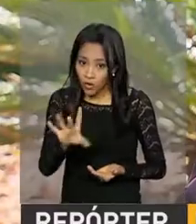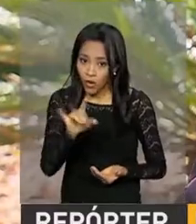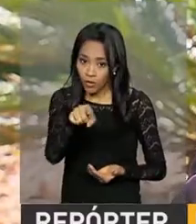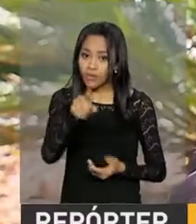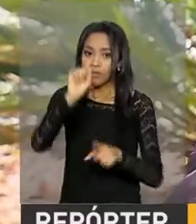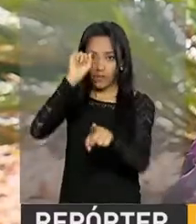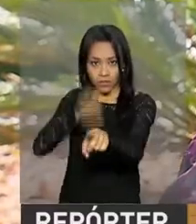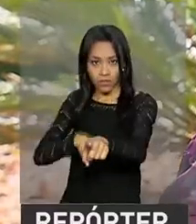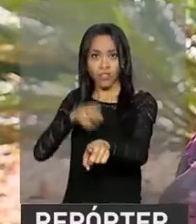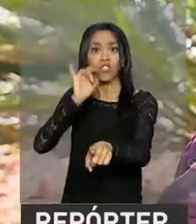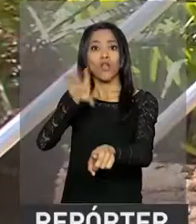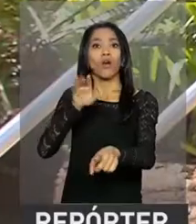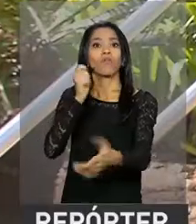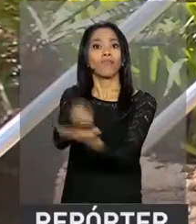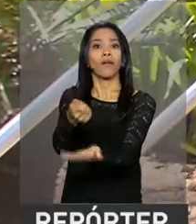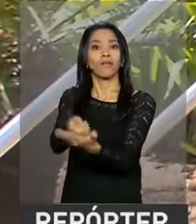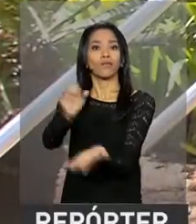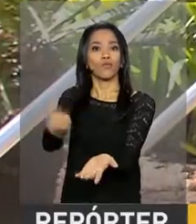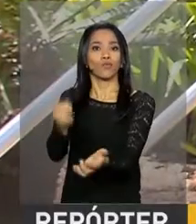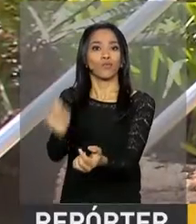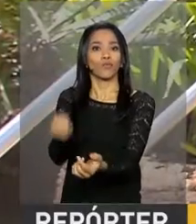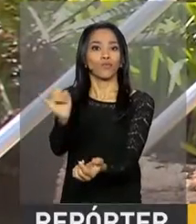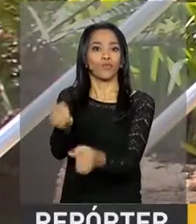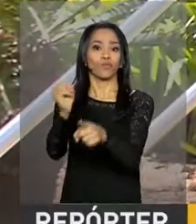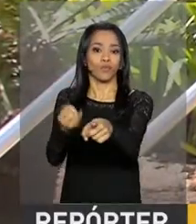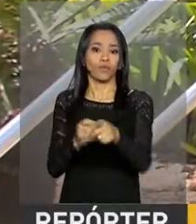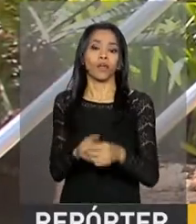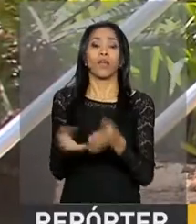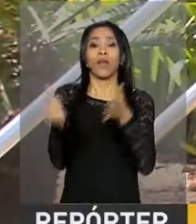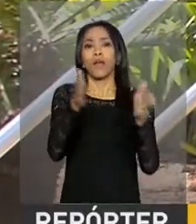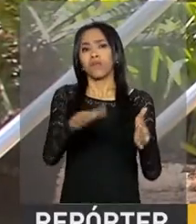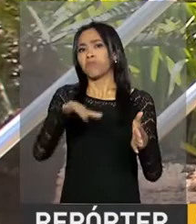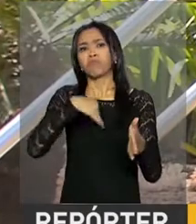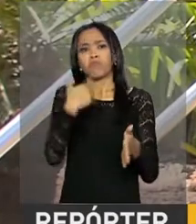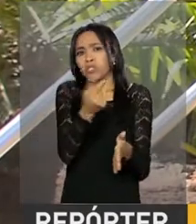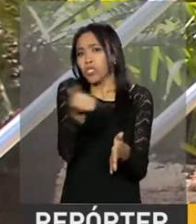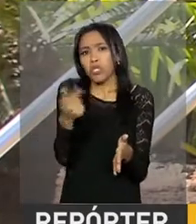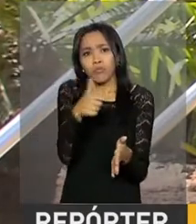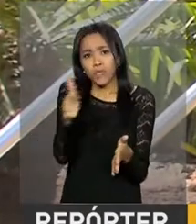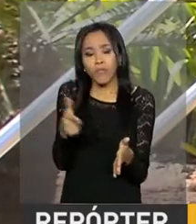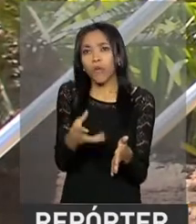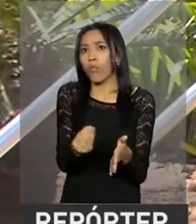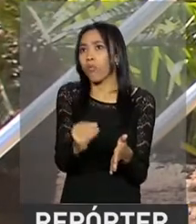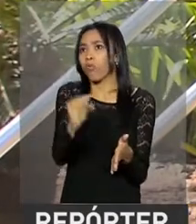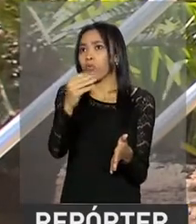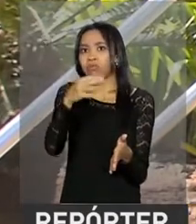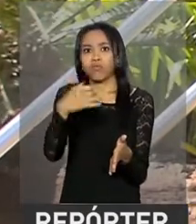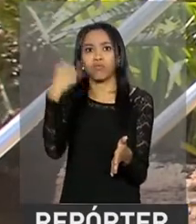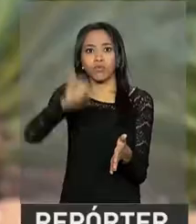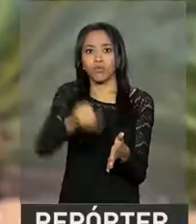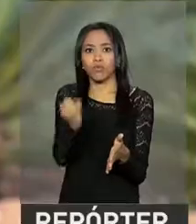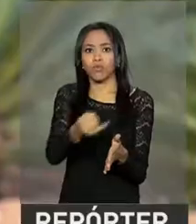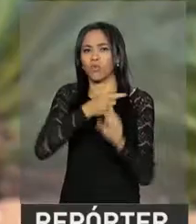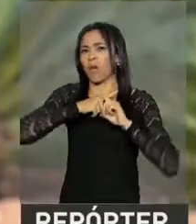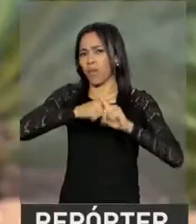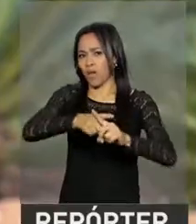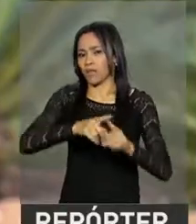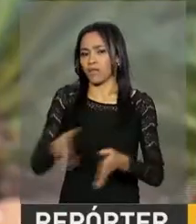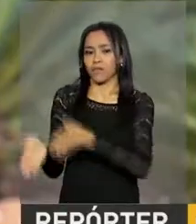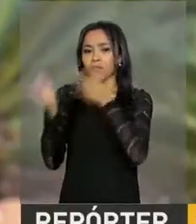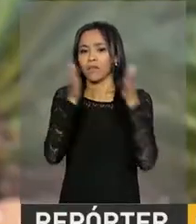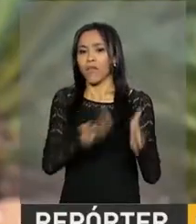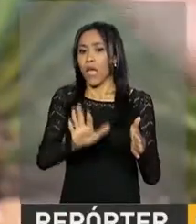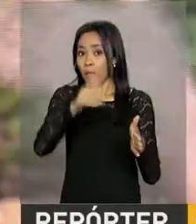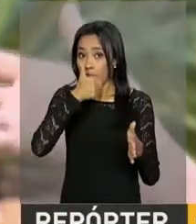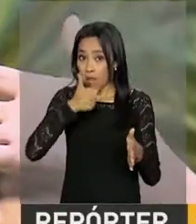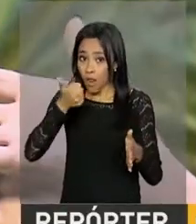verdade estava pagando um juro por um motivo de tanto não tenho dinheiro eu deixei de pagar foi muito duro então nunca mais é melhor você ir